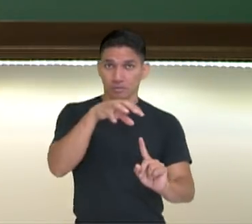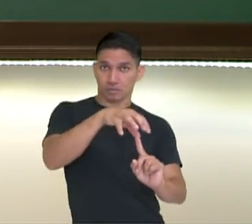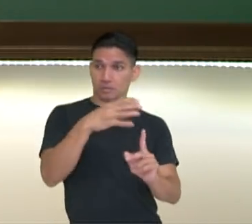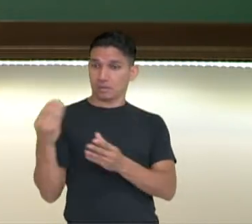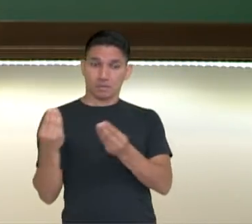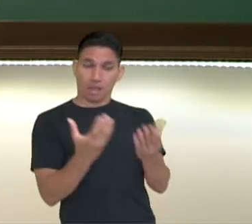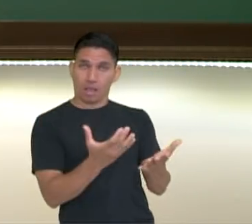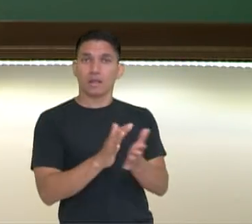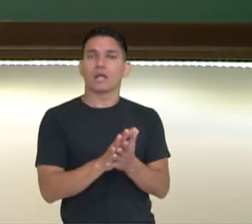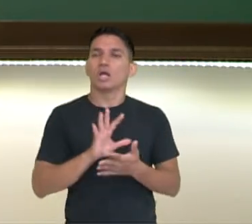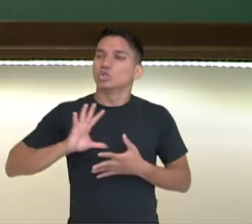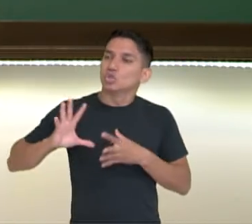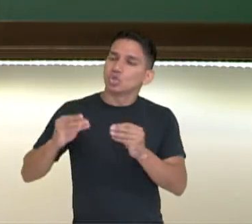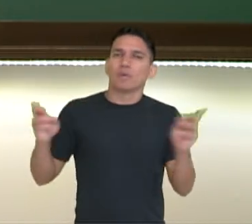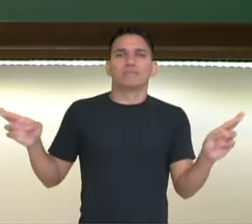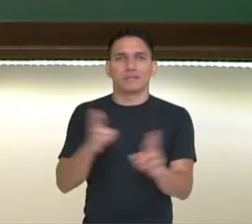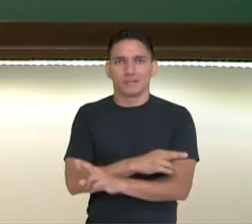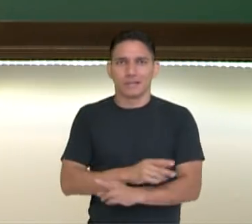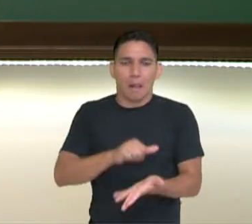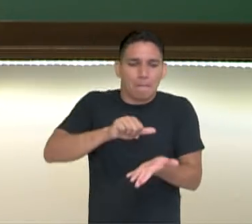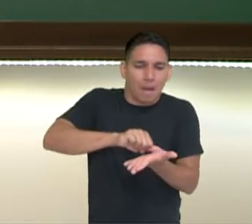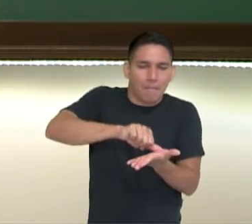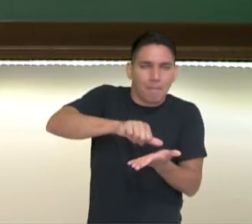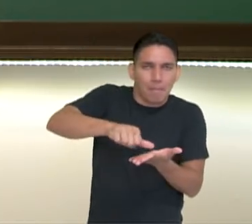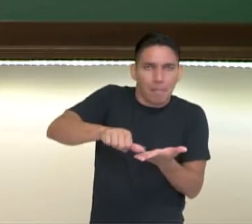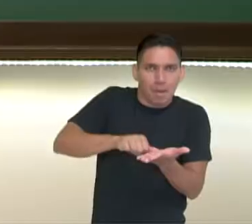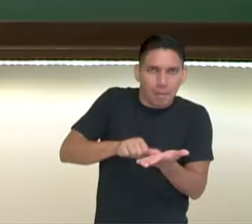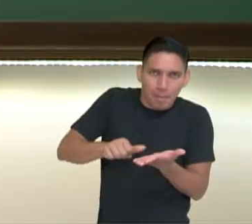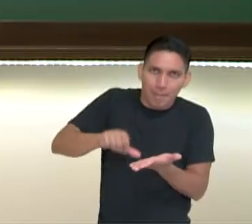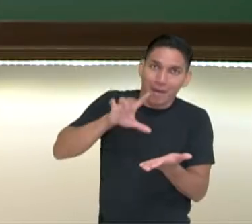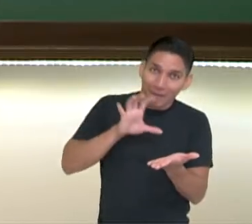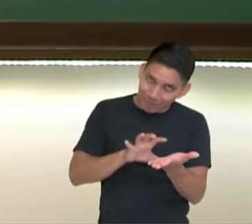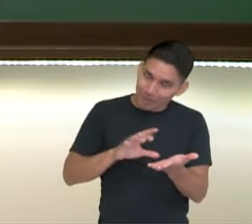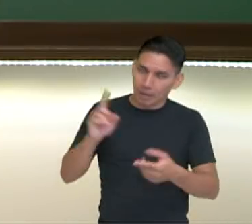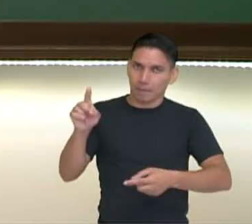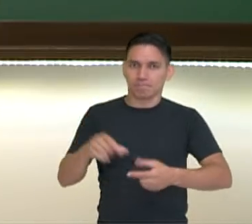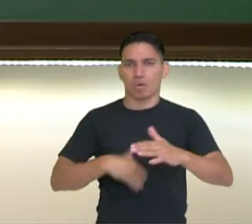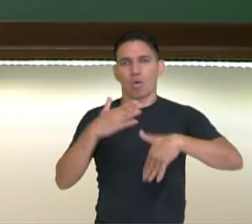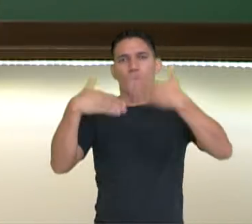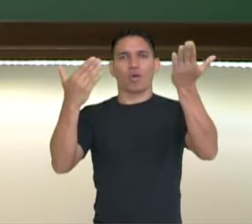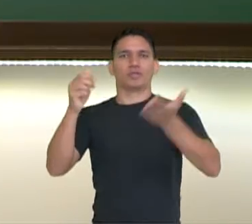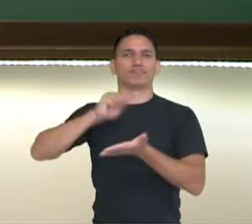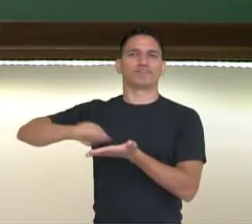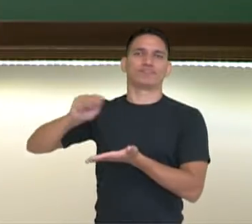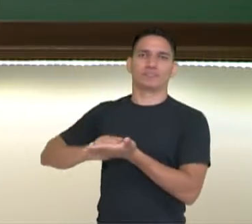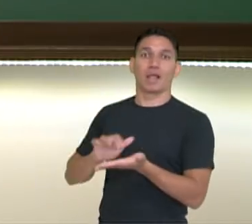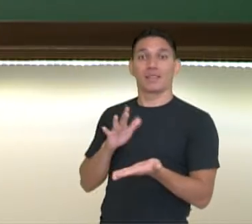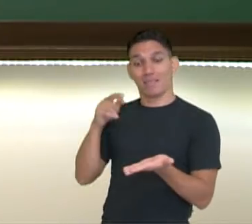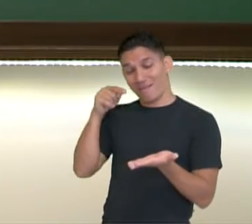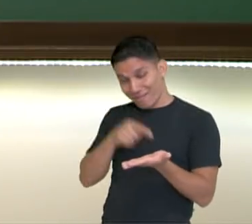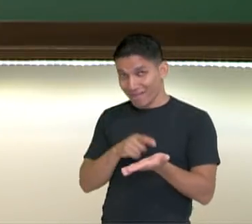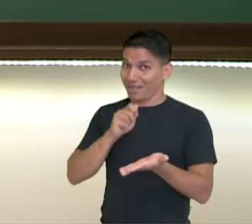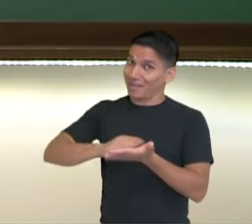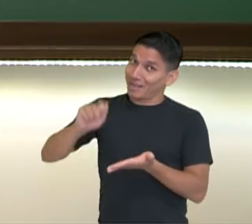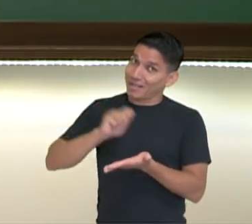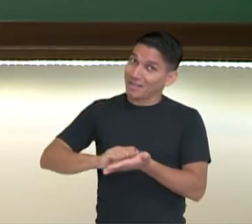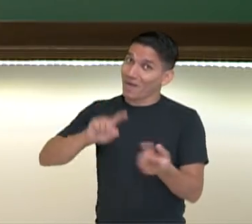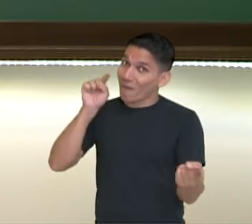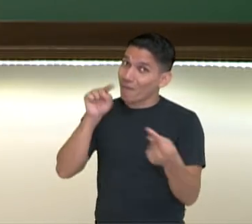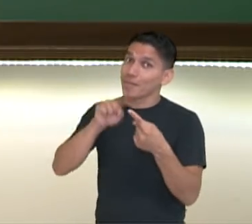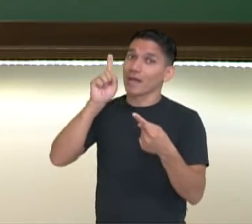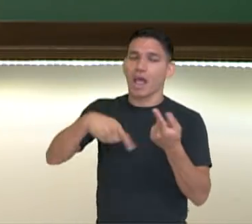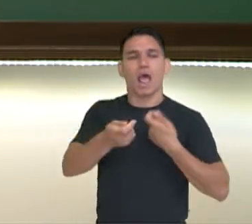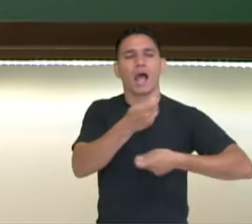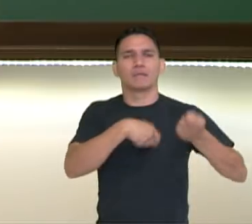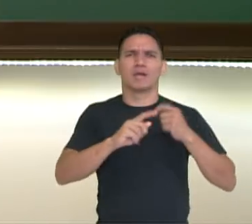isso aí se relaciona diretamente aqui ao desenvolvimento da escrita. Então a escrita ela foi primeiramente desenvolvida para fins de administração.